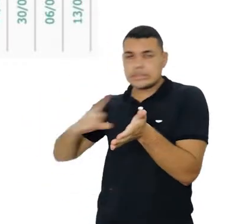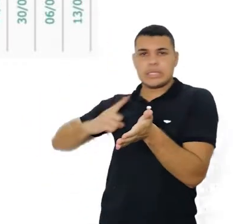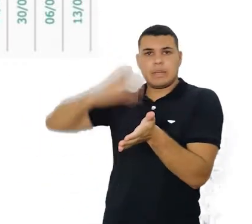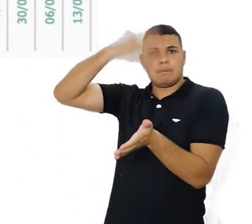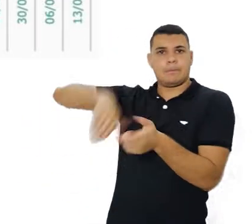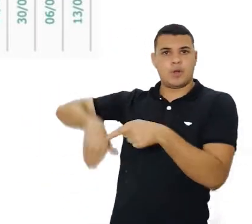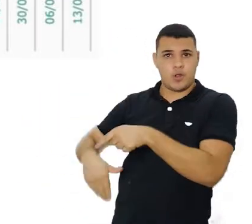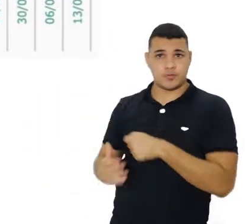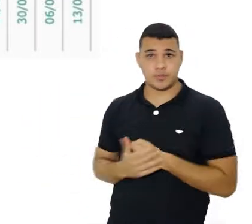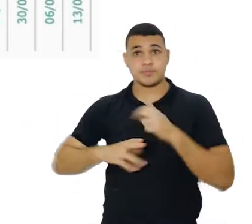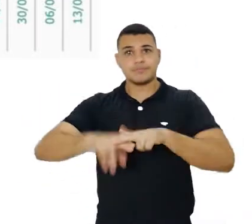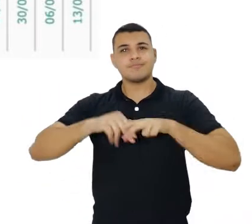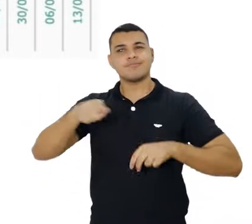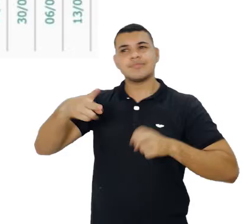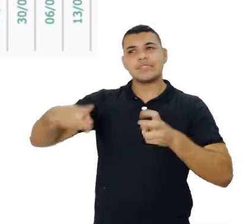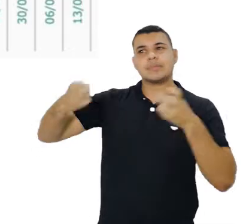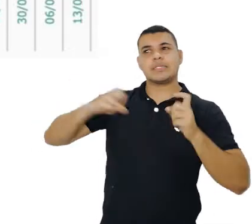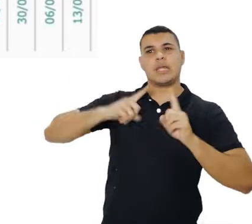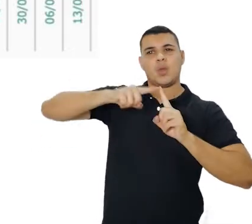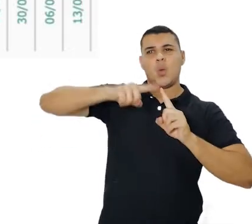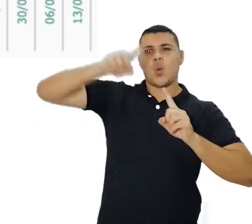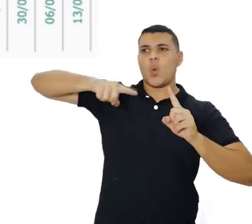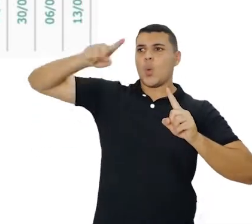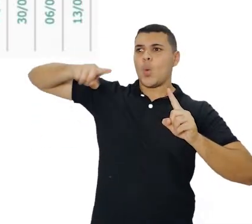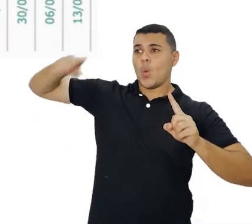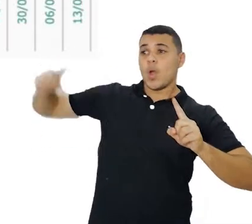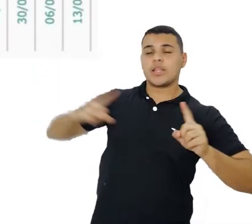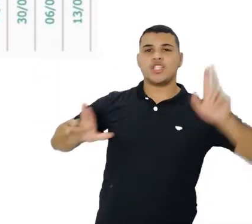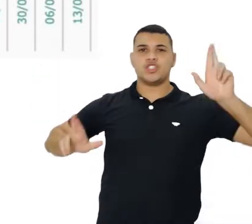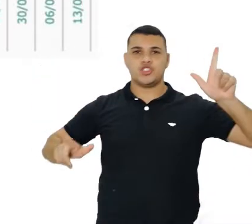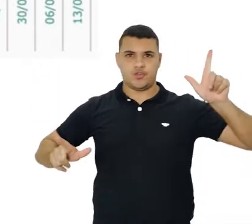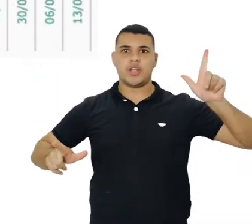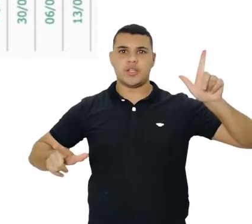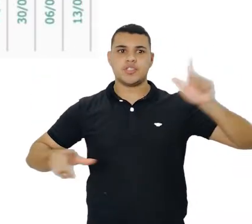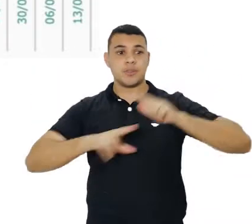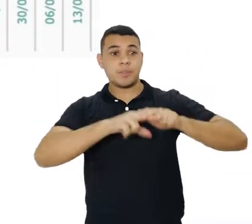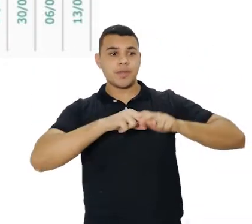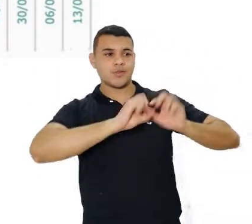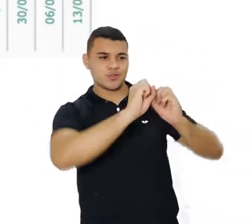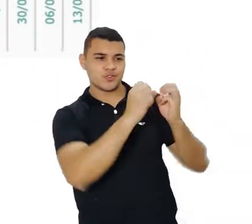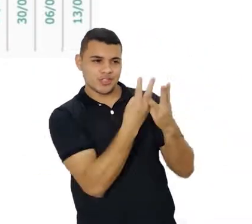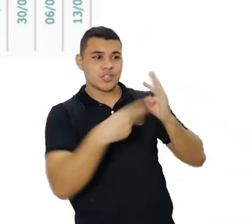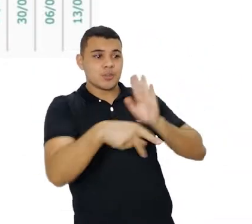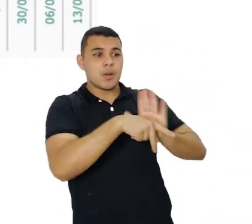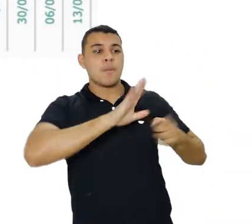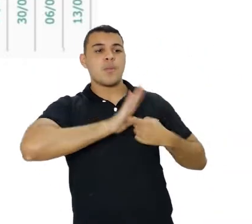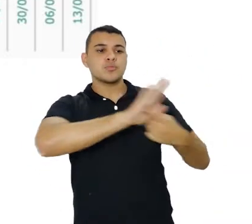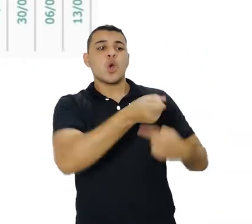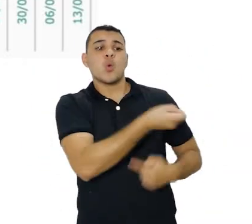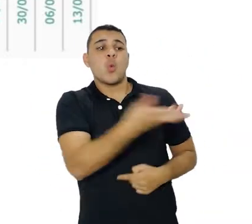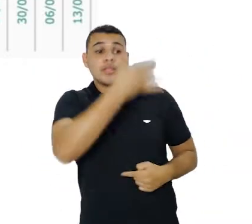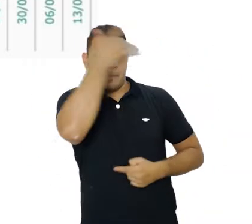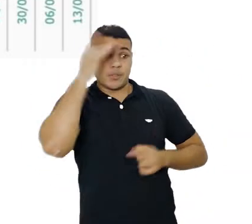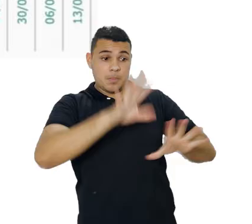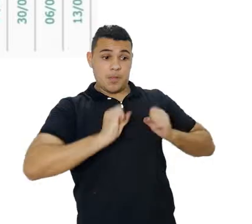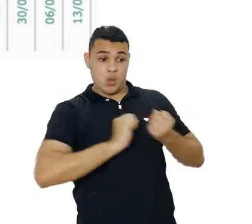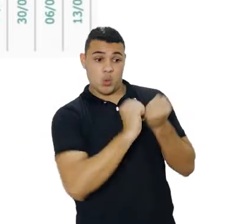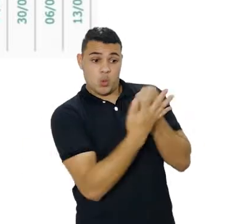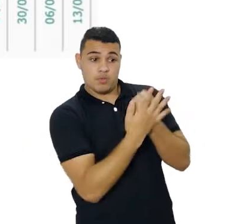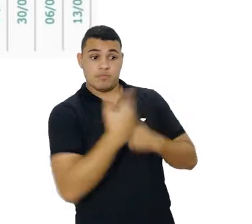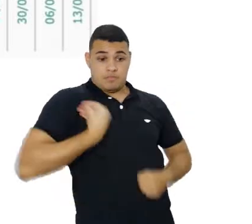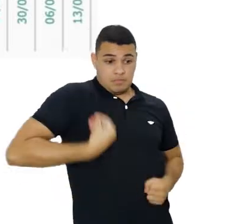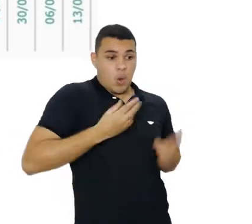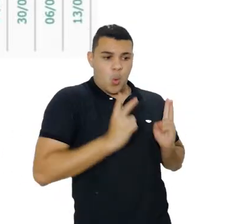Notem que a escala desse gráfico é distinta, né, diferente do gráfico que mostrava o número de